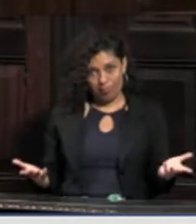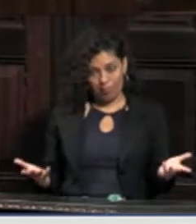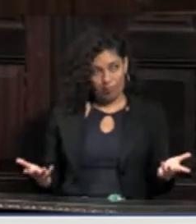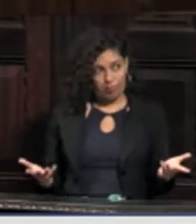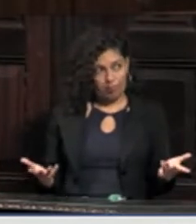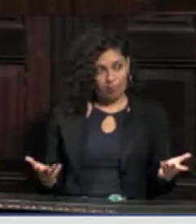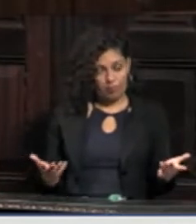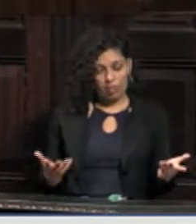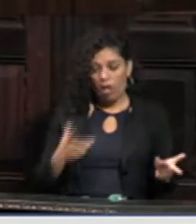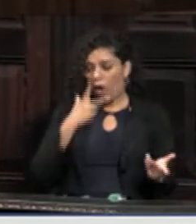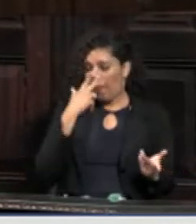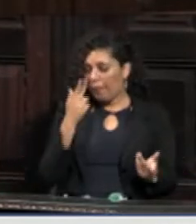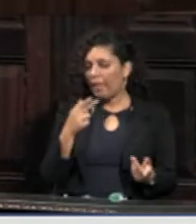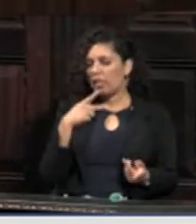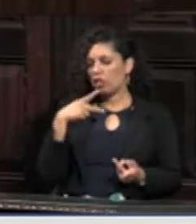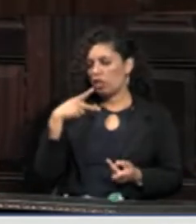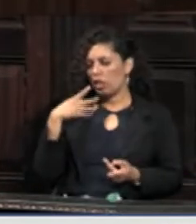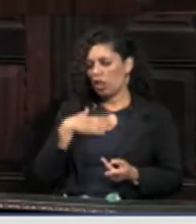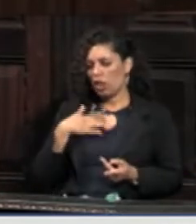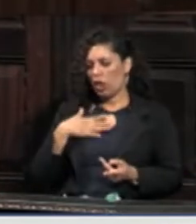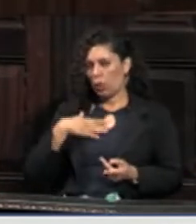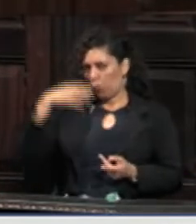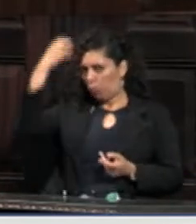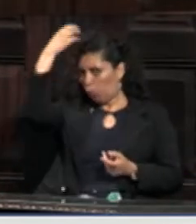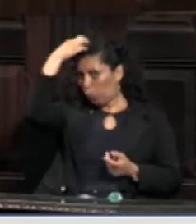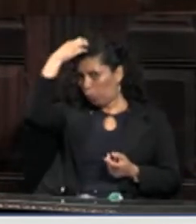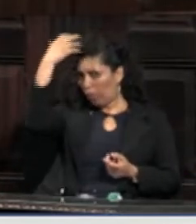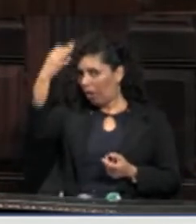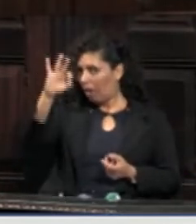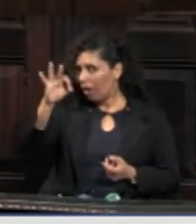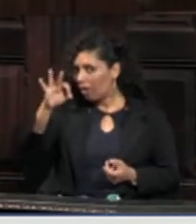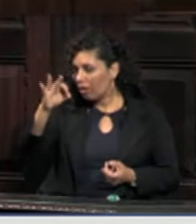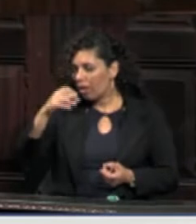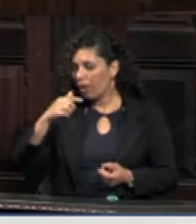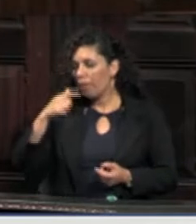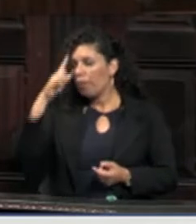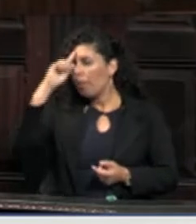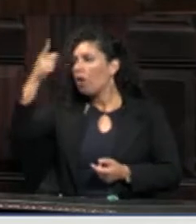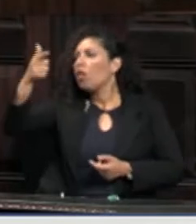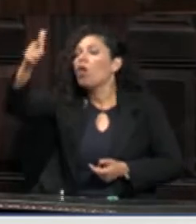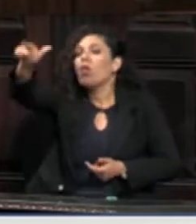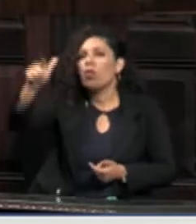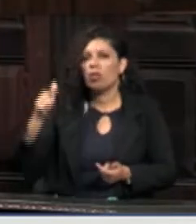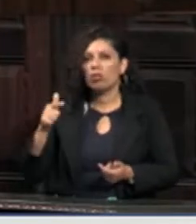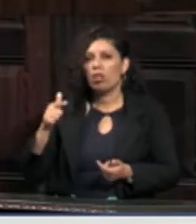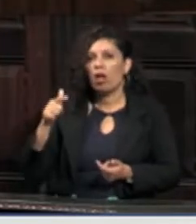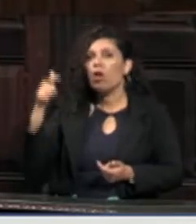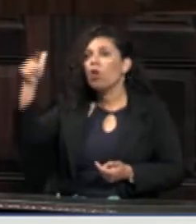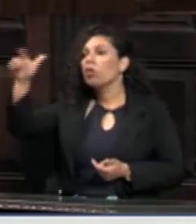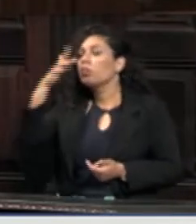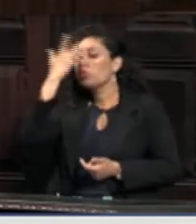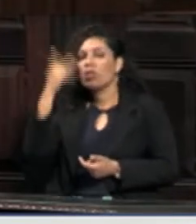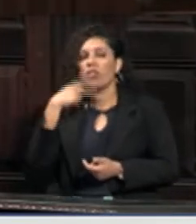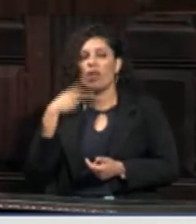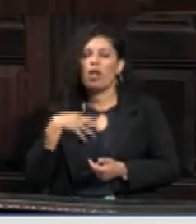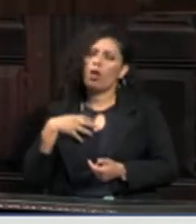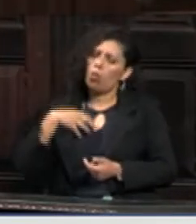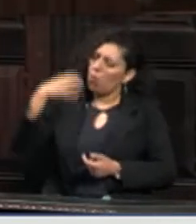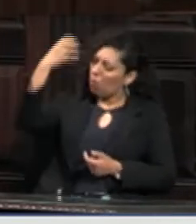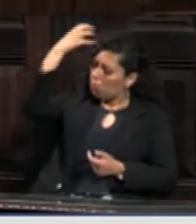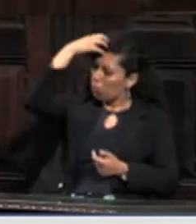Brasília transfere para o diretor do hospital transfere para os médicos a responsabilidade. E aí vemos